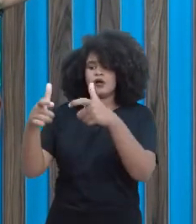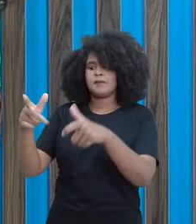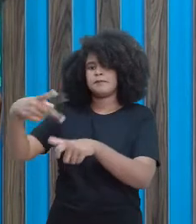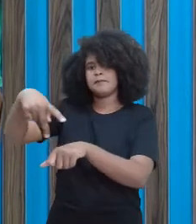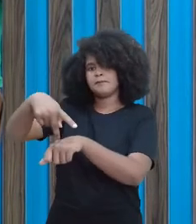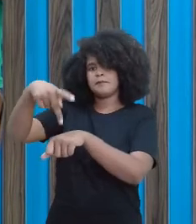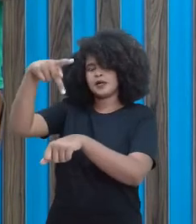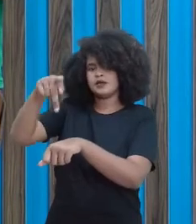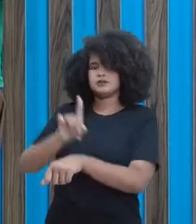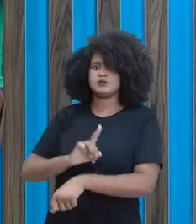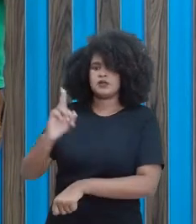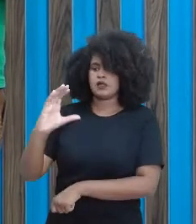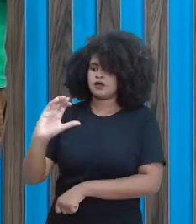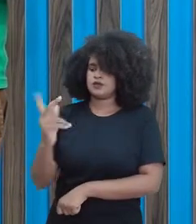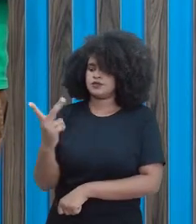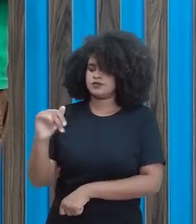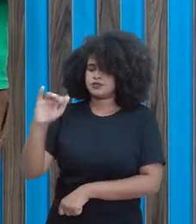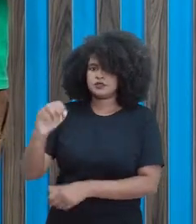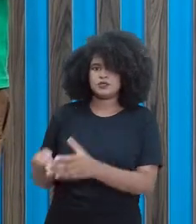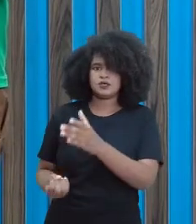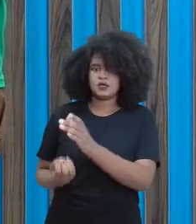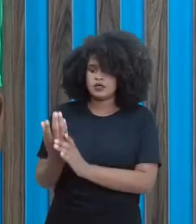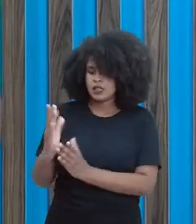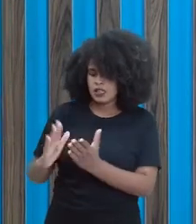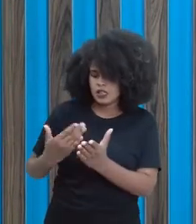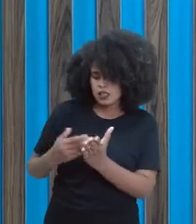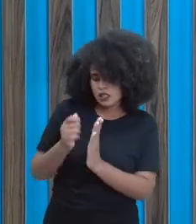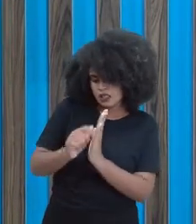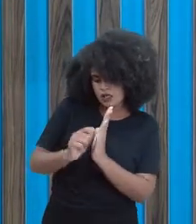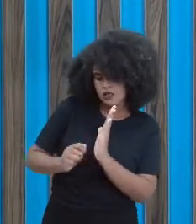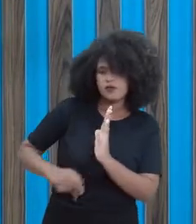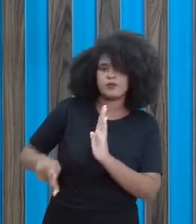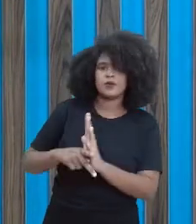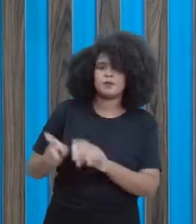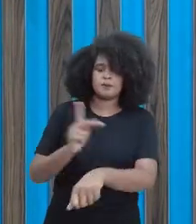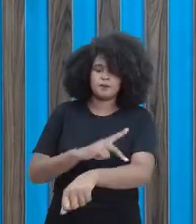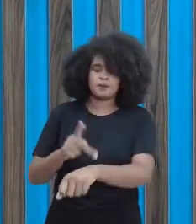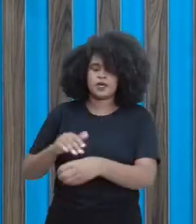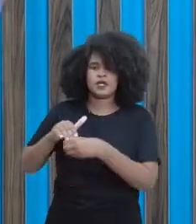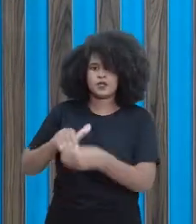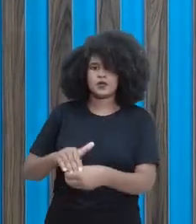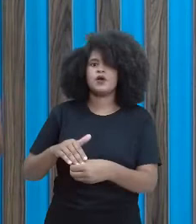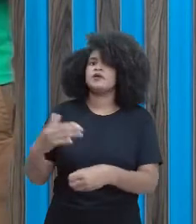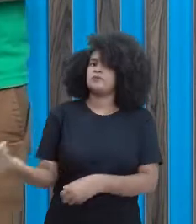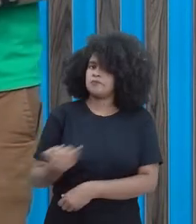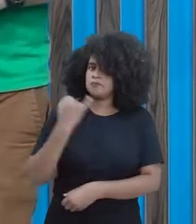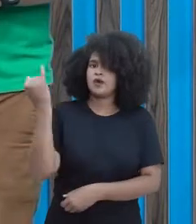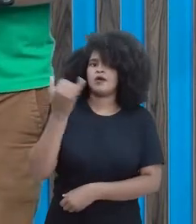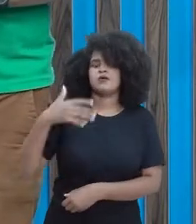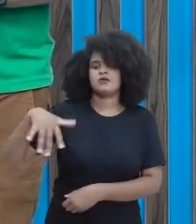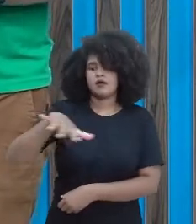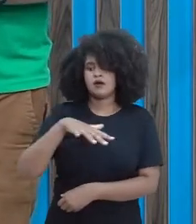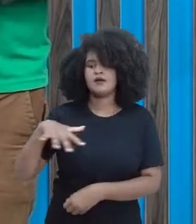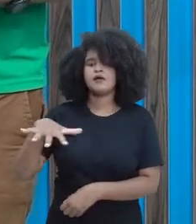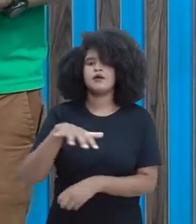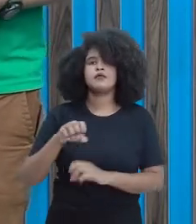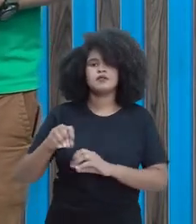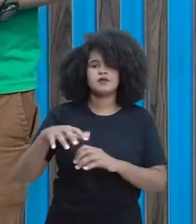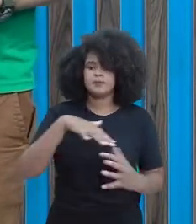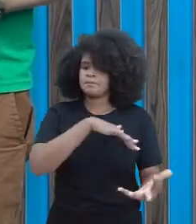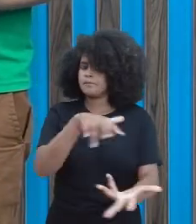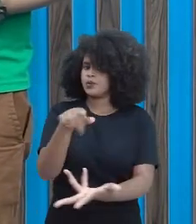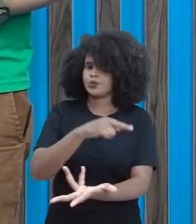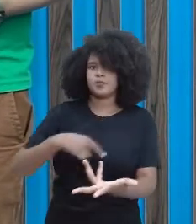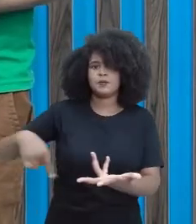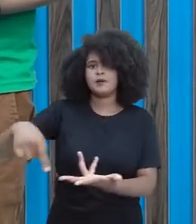Chile, ele estava escrevendo o livro Pedagogia do Oprimido, tá? Que foi um marco no mundo todo,